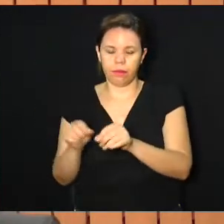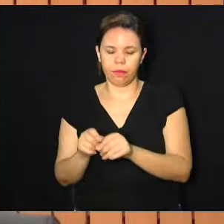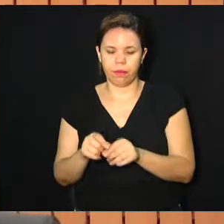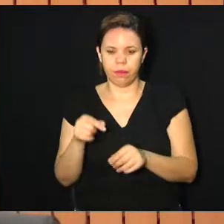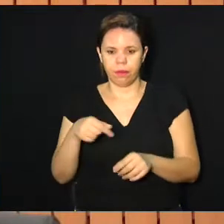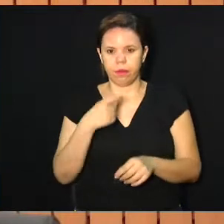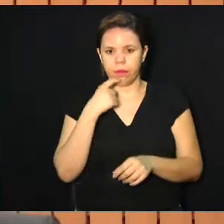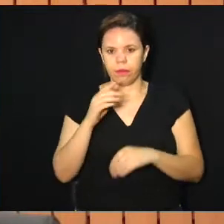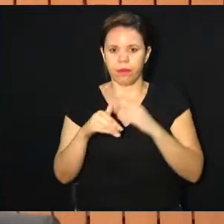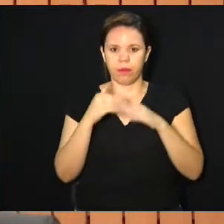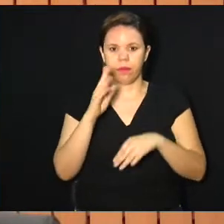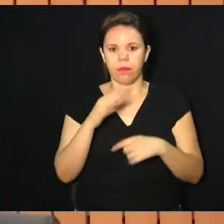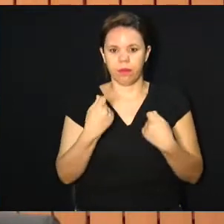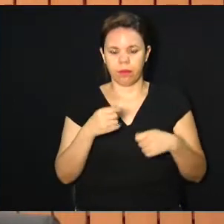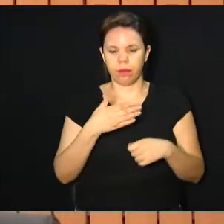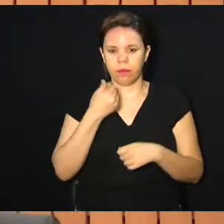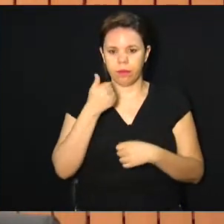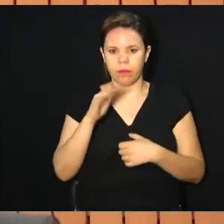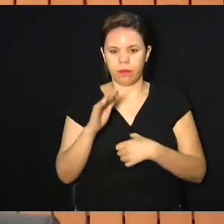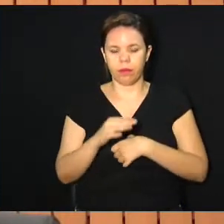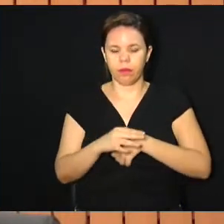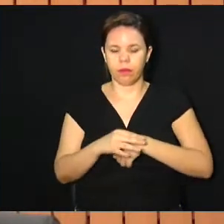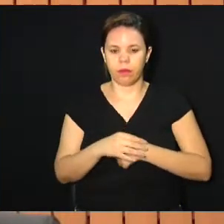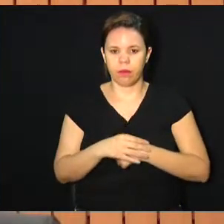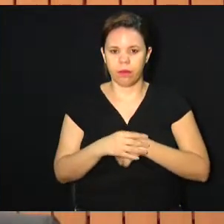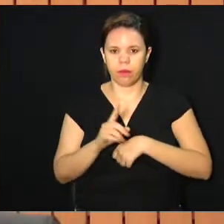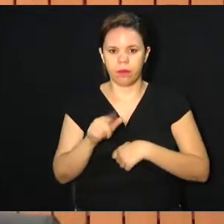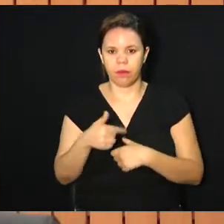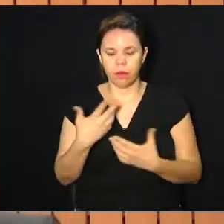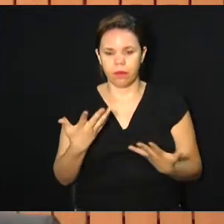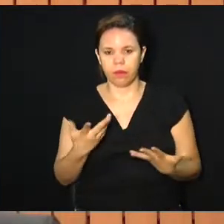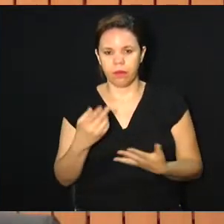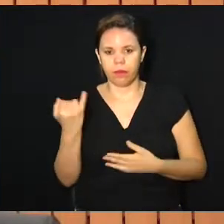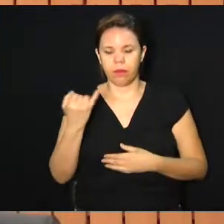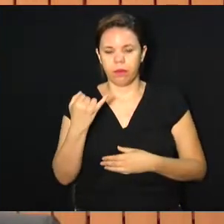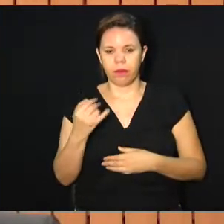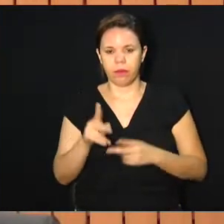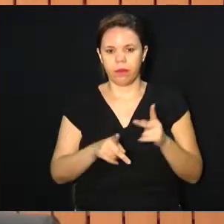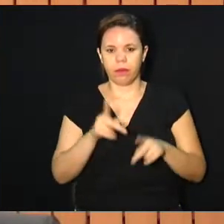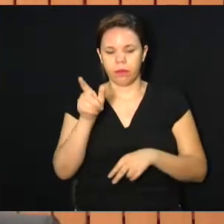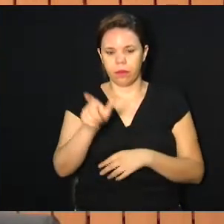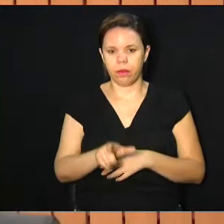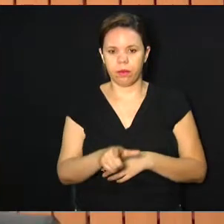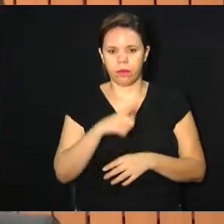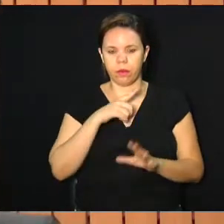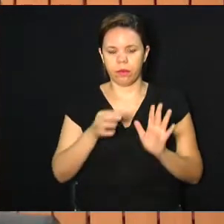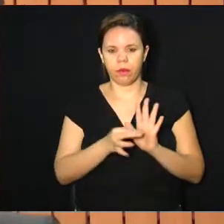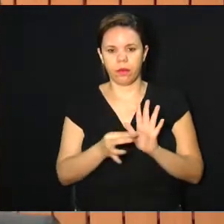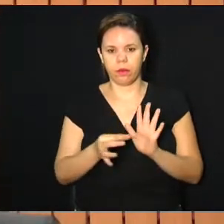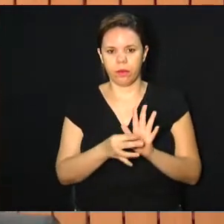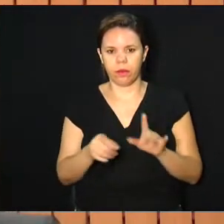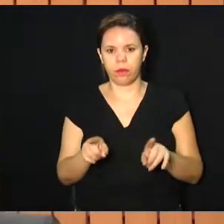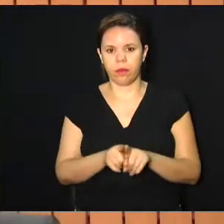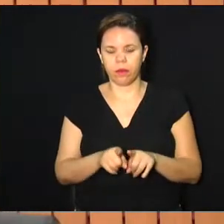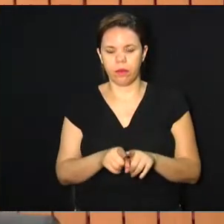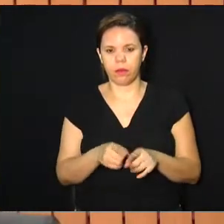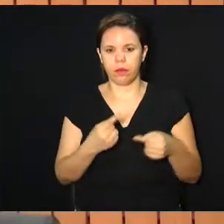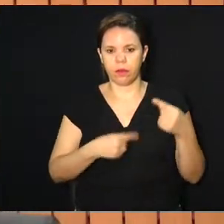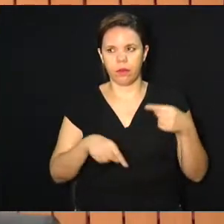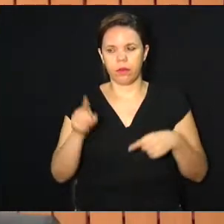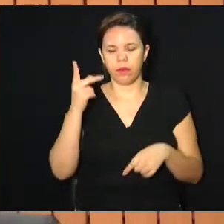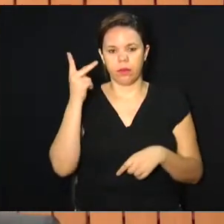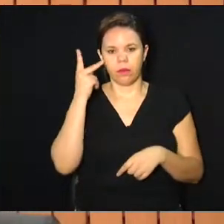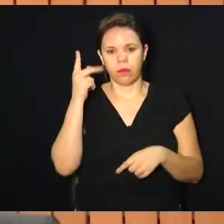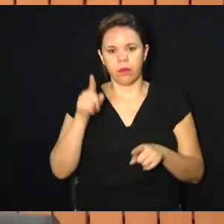avançado, mas precisa melhorar ainda mais. Então, é isso, eu queria ressaltar a importância dos usuários opinarem. E para isso, uma coisa que a gente debateu em São Paulo, que